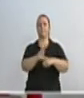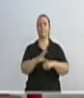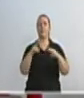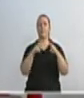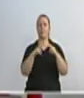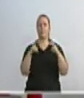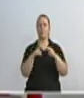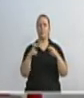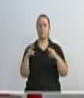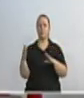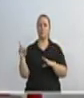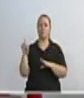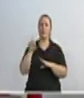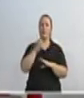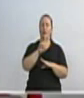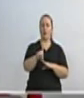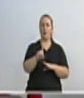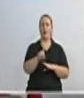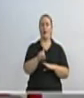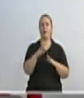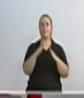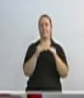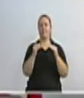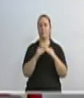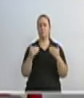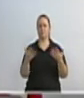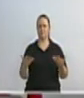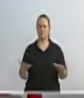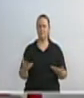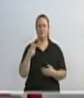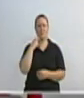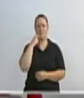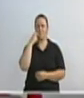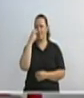E isso é uma vergonha para um órgão tão importante do